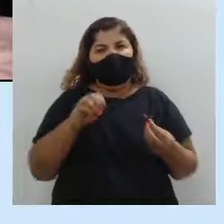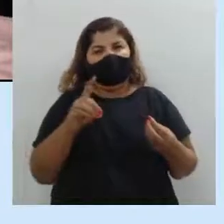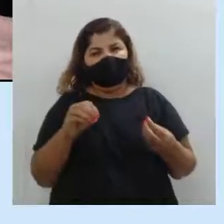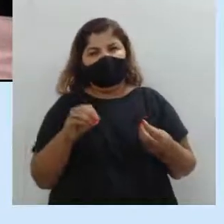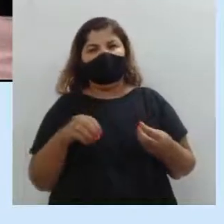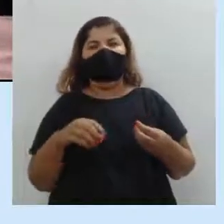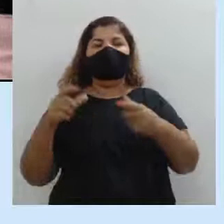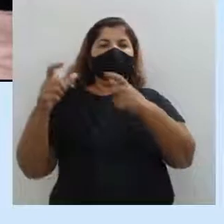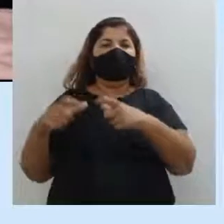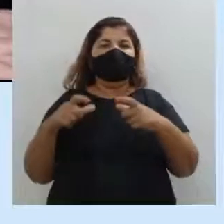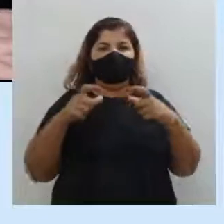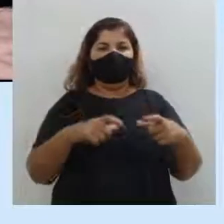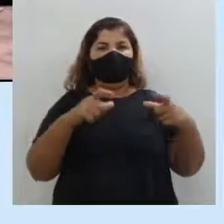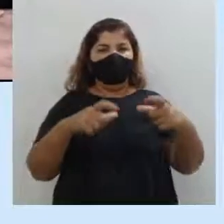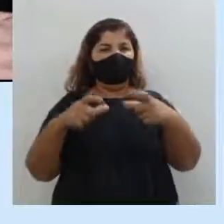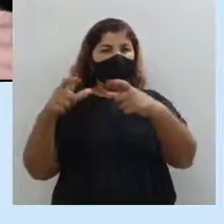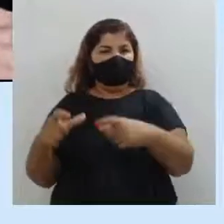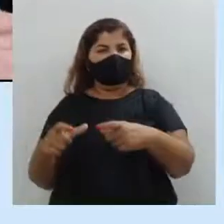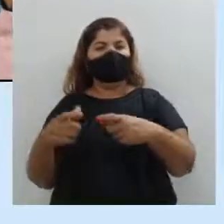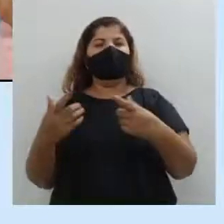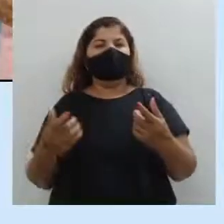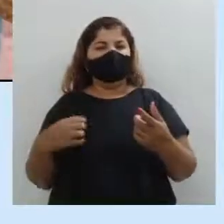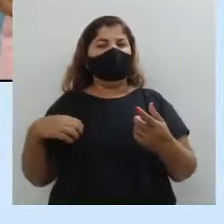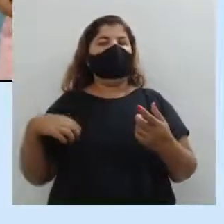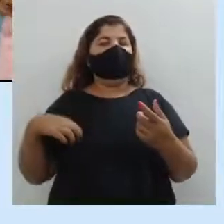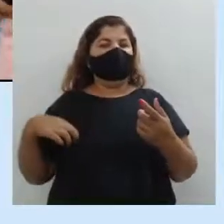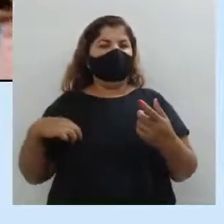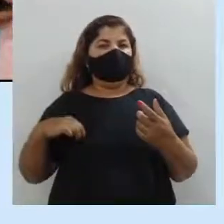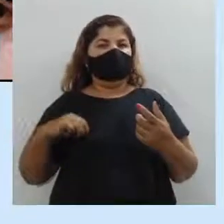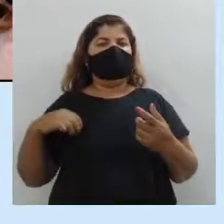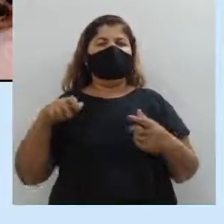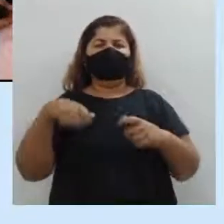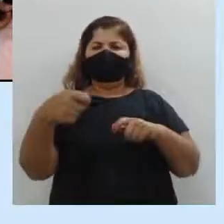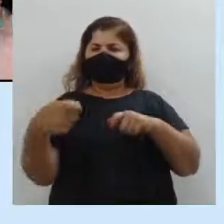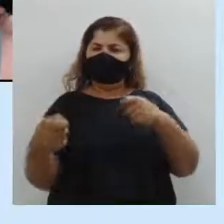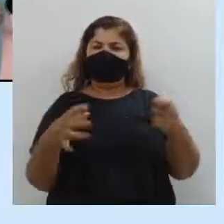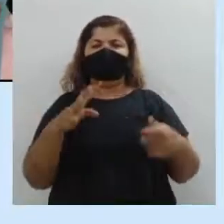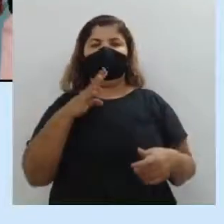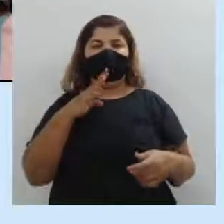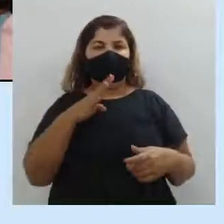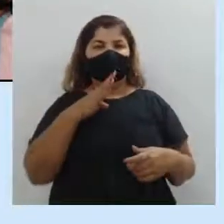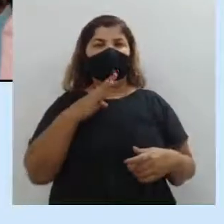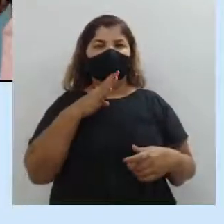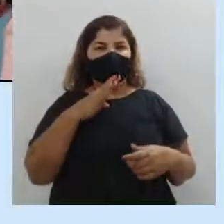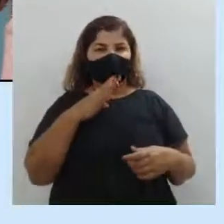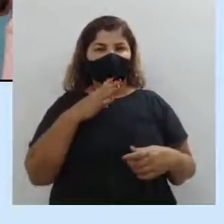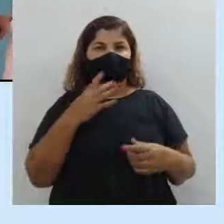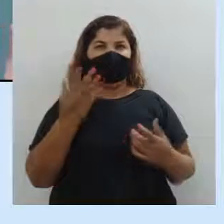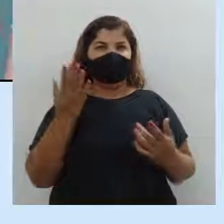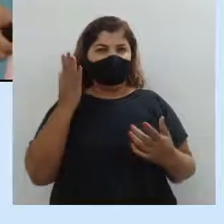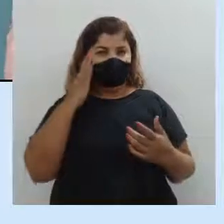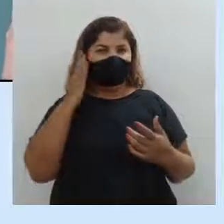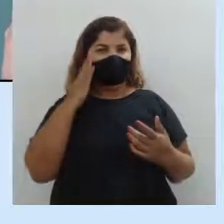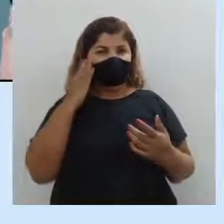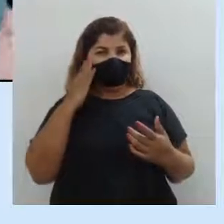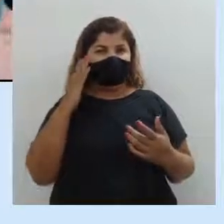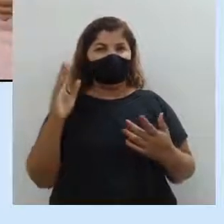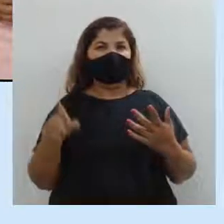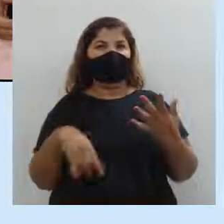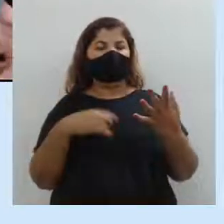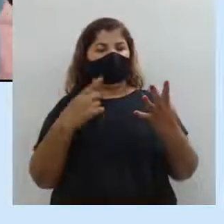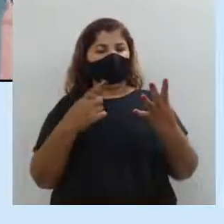lugar. São as principais, as mais conhecidas, tá certo? Então, tudo certinho até aí.